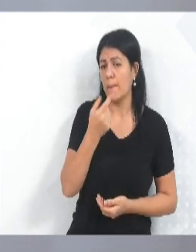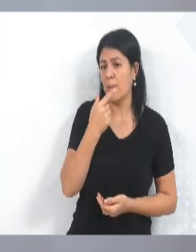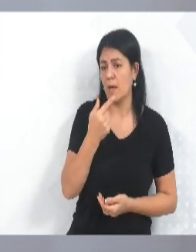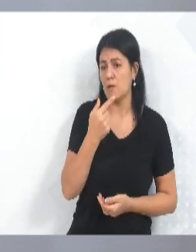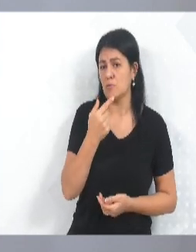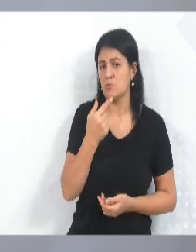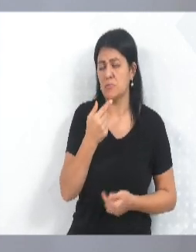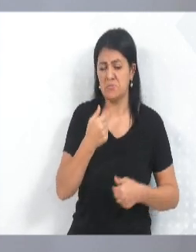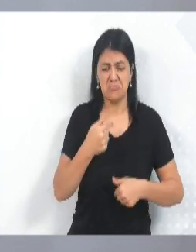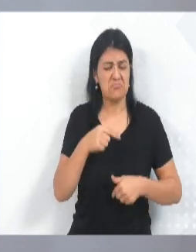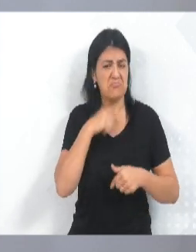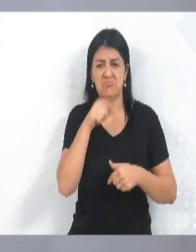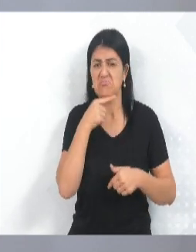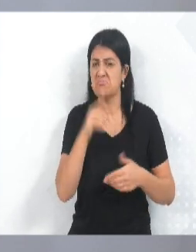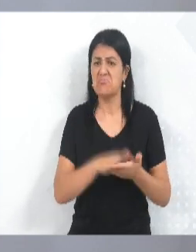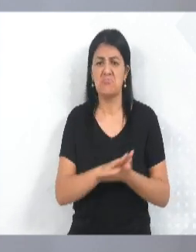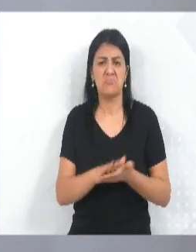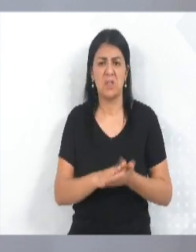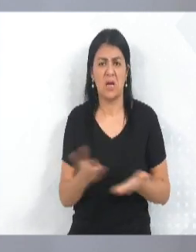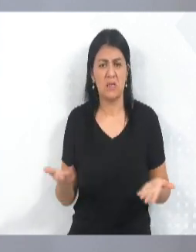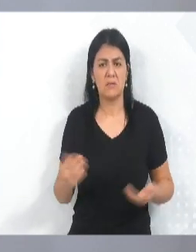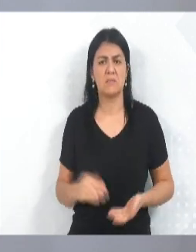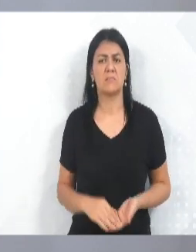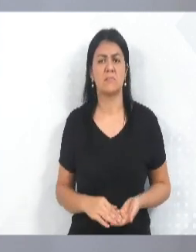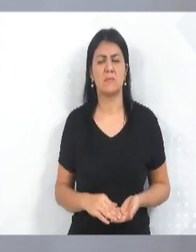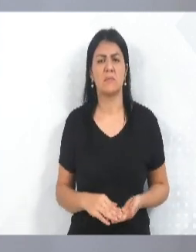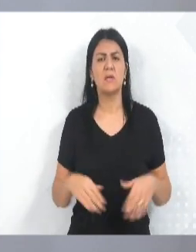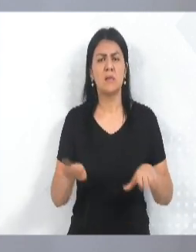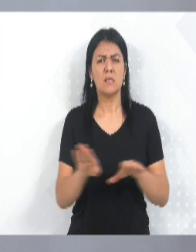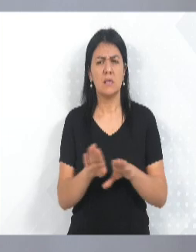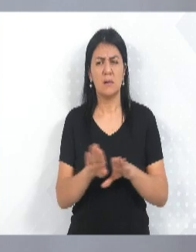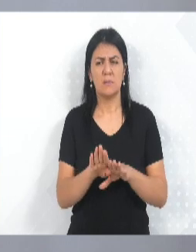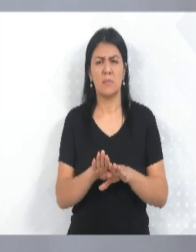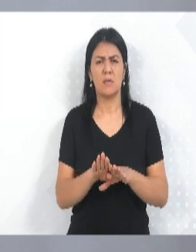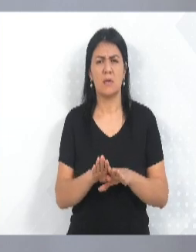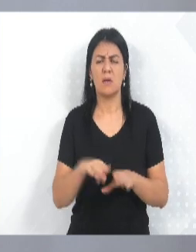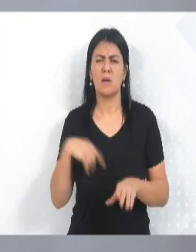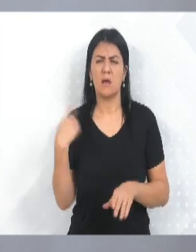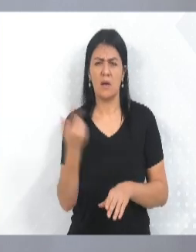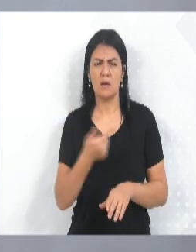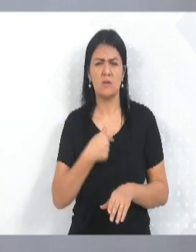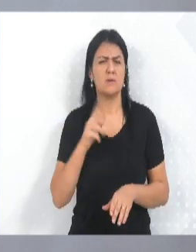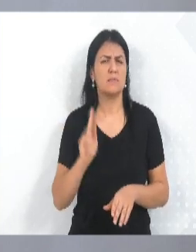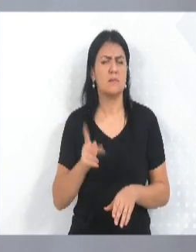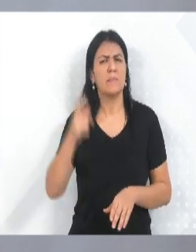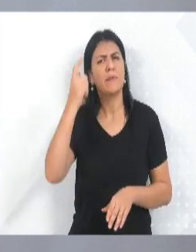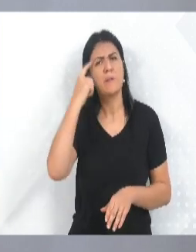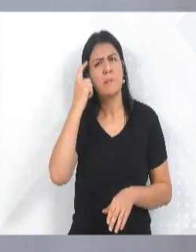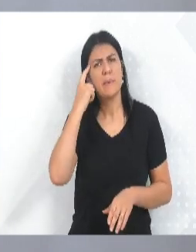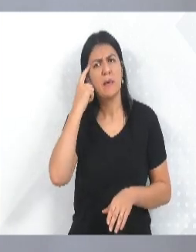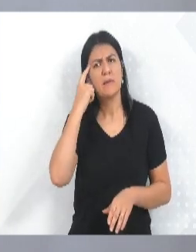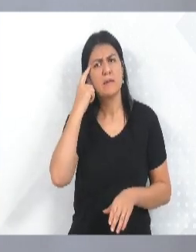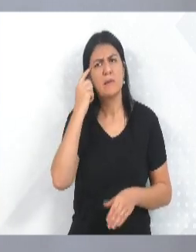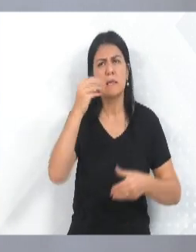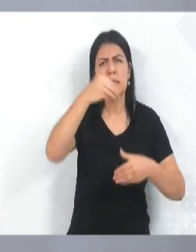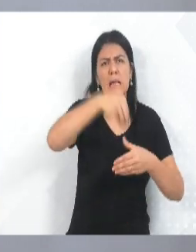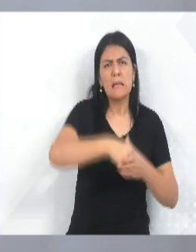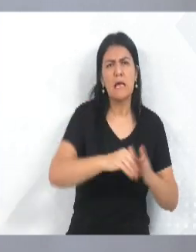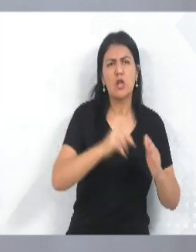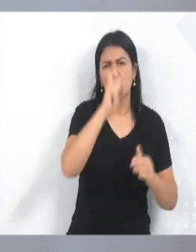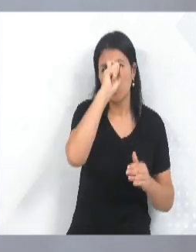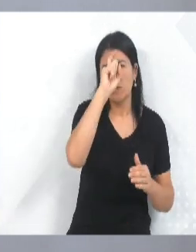consegue mais e outro número que eu quero dar para vocês É nós sempre achamos que a resistência bacteriana está nos hospitais